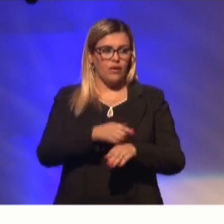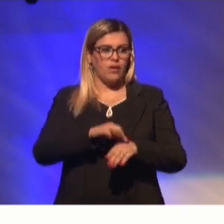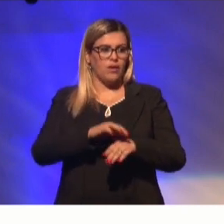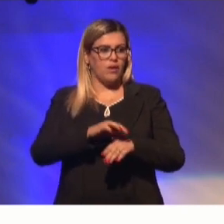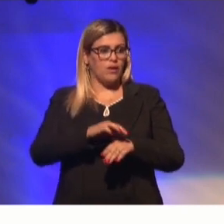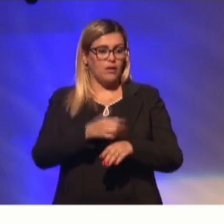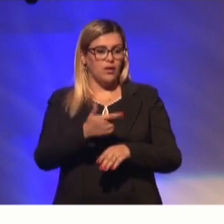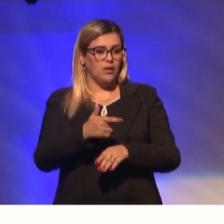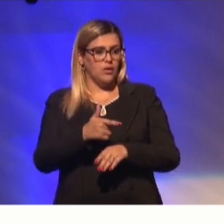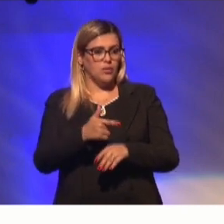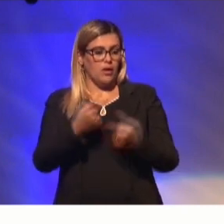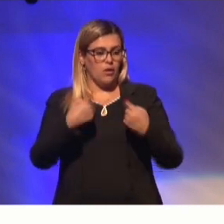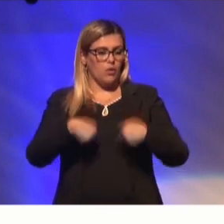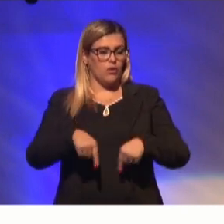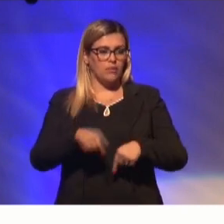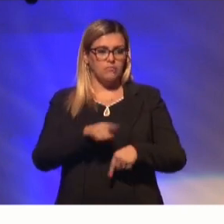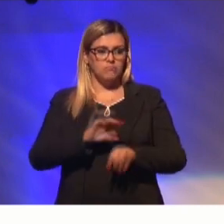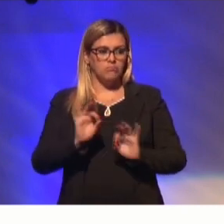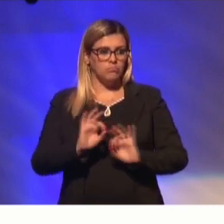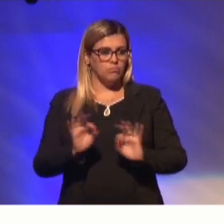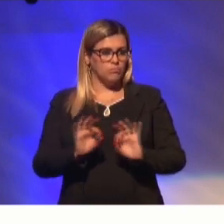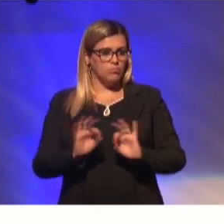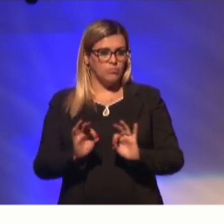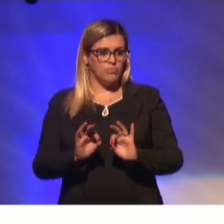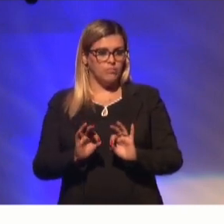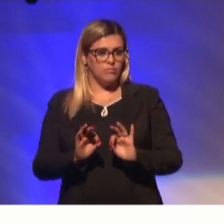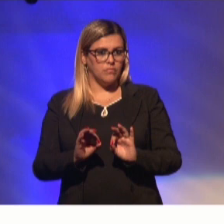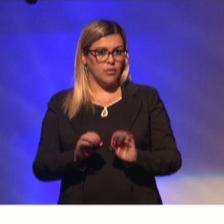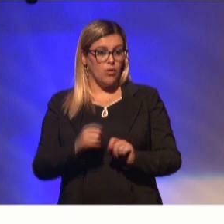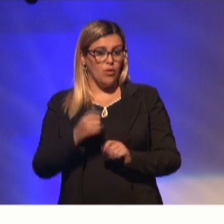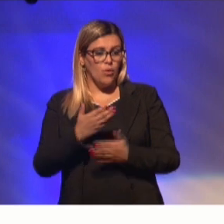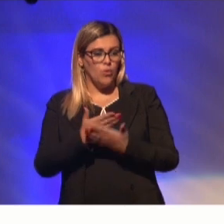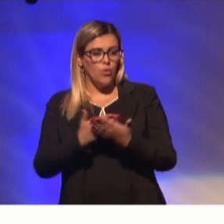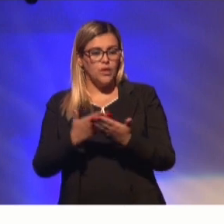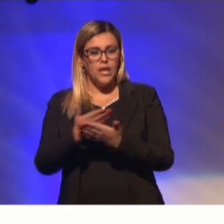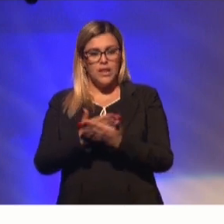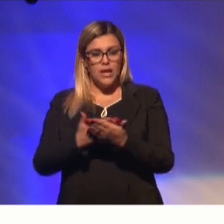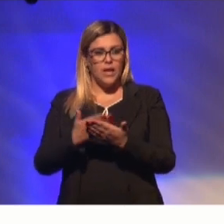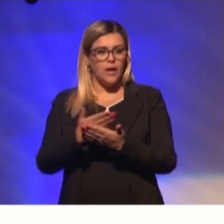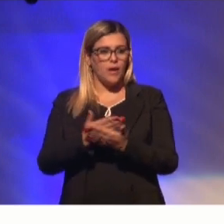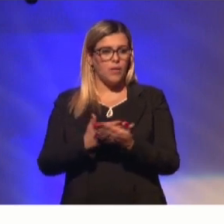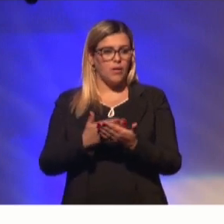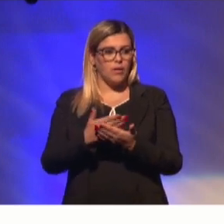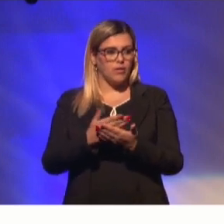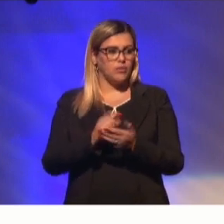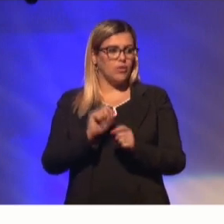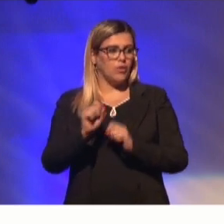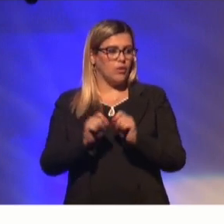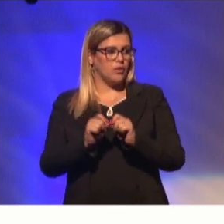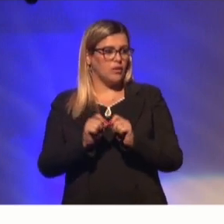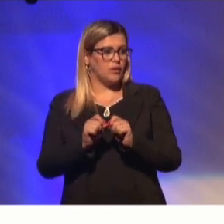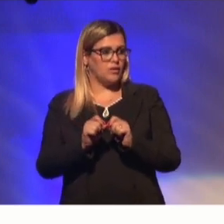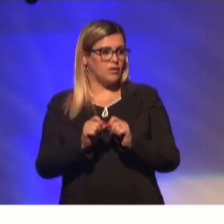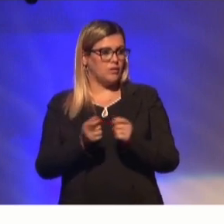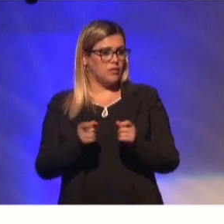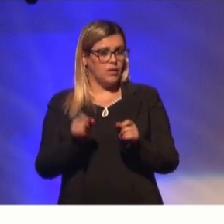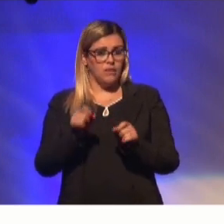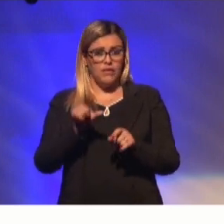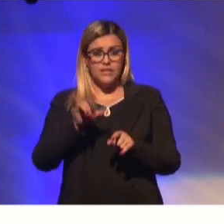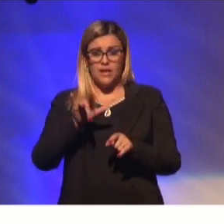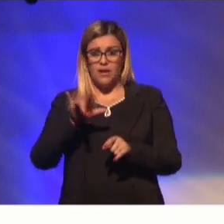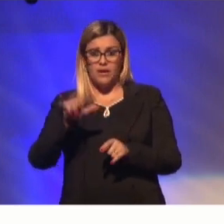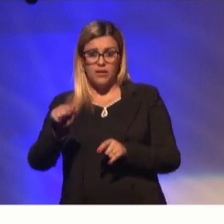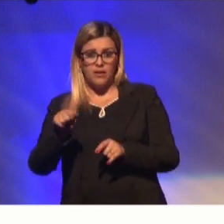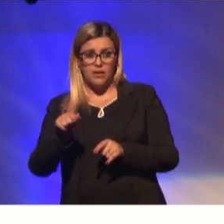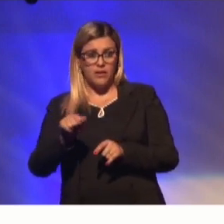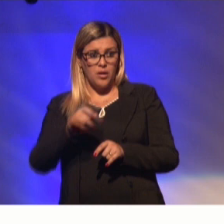não invade o organismo para fazer esse tratamento. O tratamento ele é ambulatorial, ou seja, ele faz no consultório. O